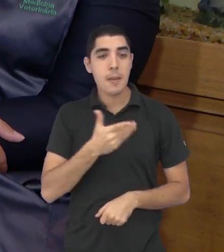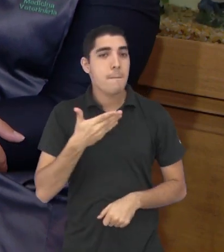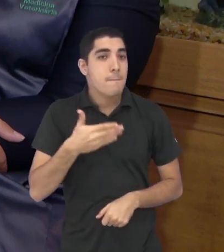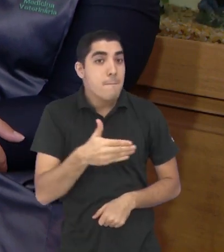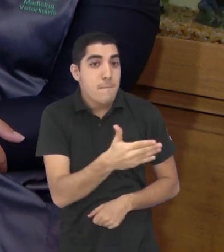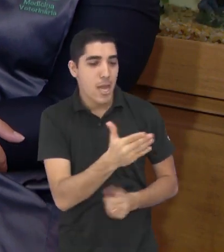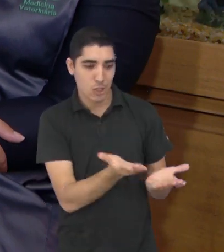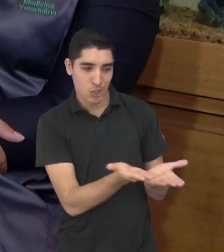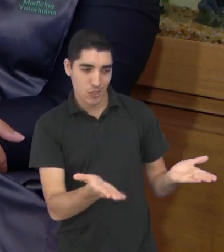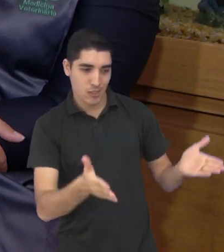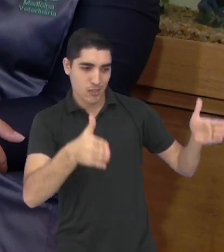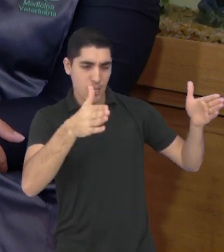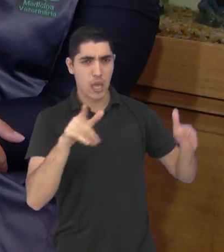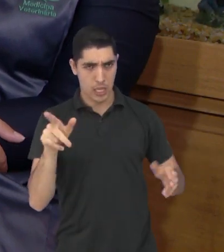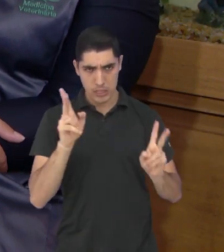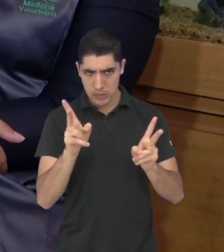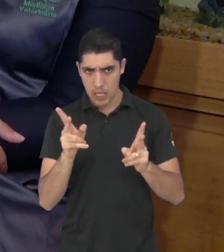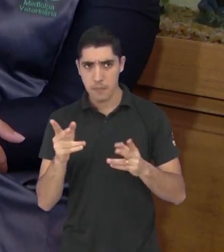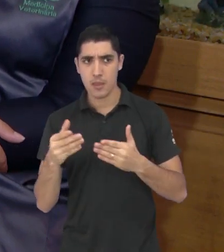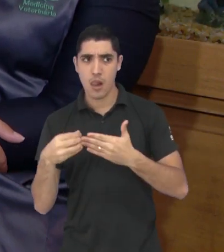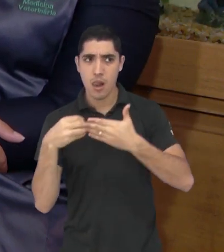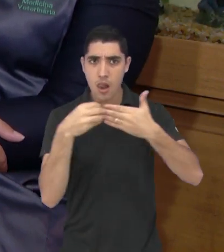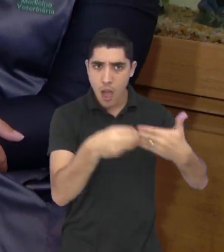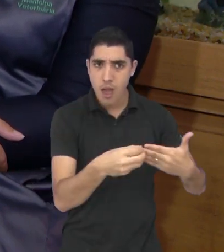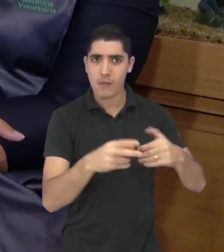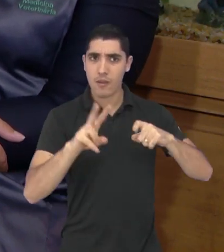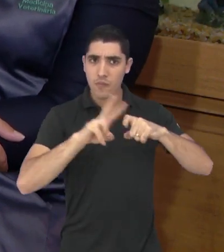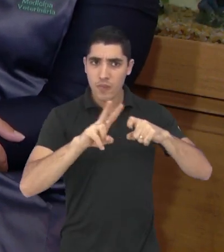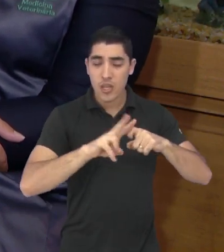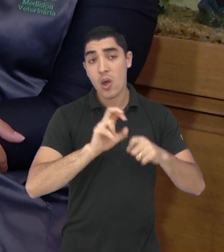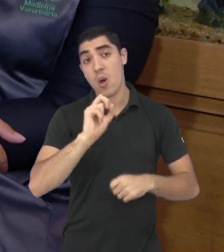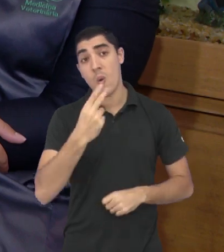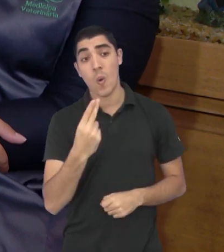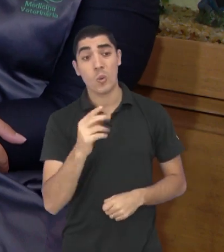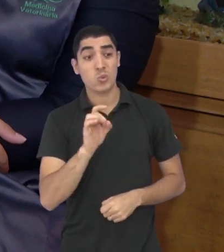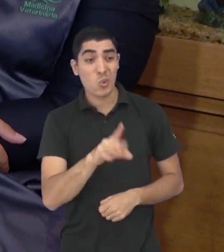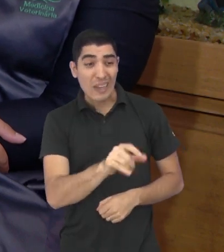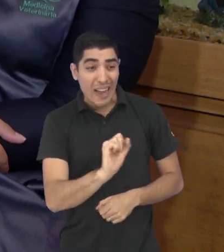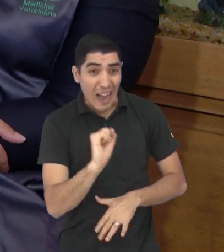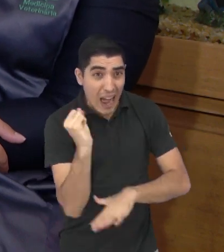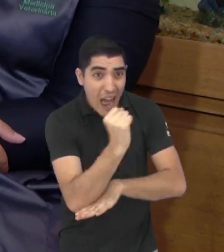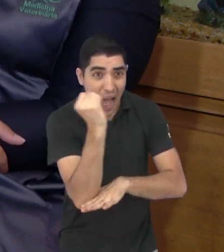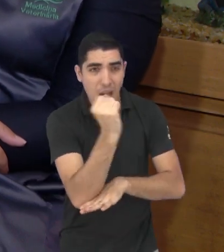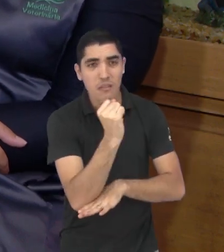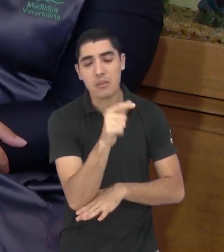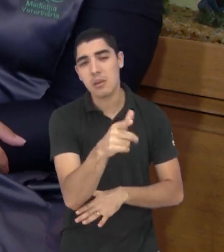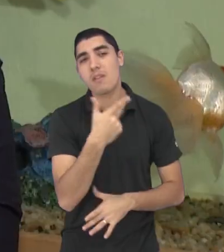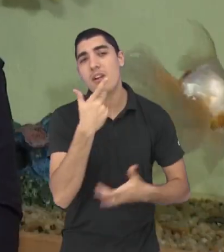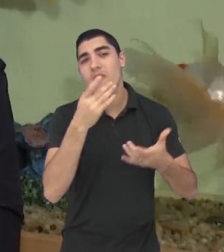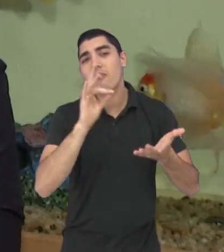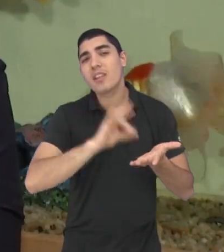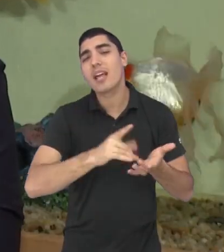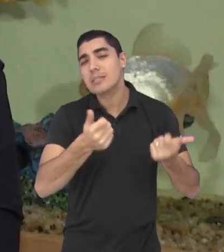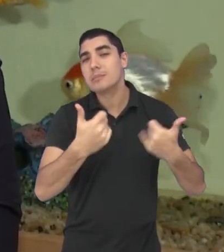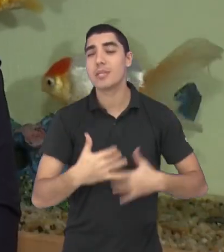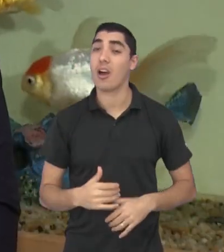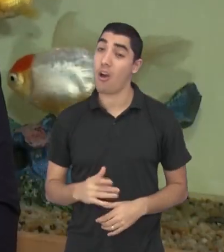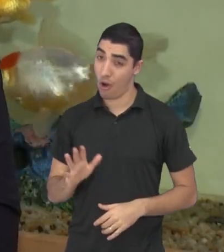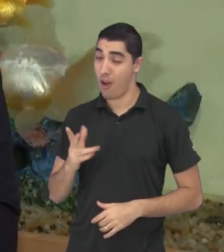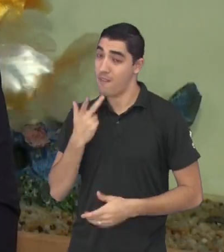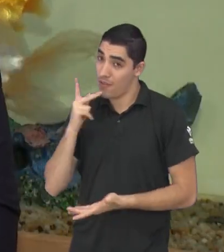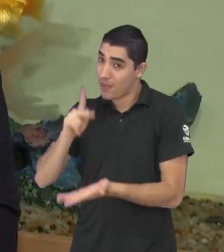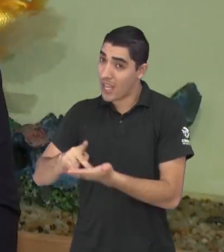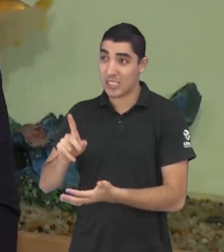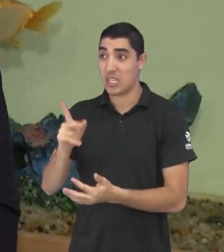seus peixinhos no aquário costuma procurar o veterinário com frequência ou é mais quando o negócio pega mesmo? Olha, na verdade não é muito